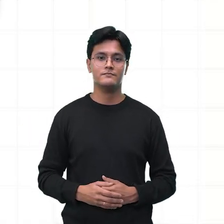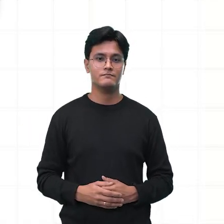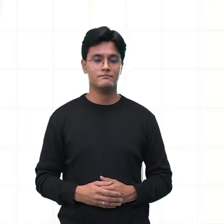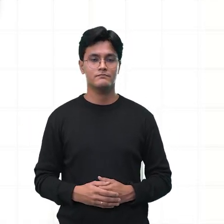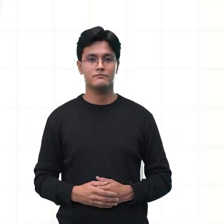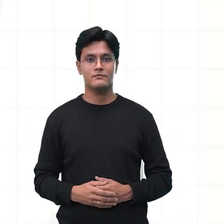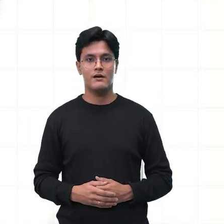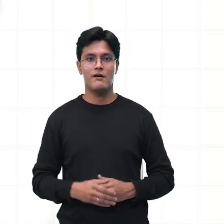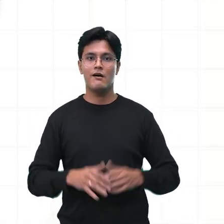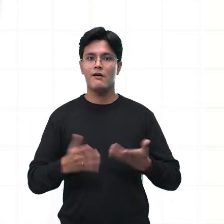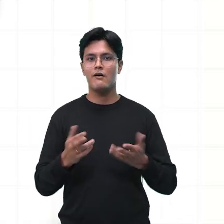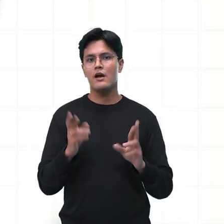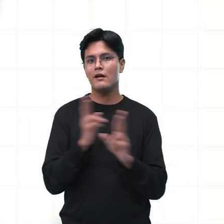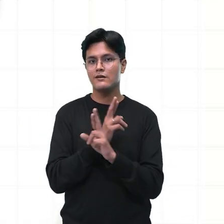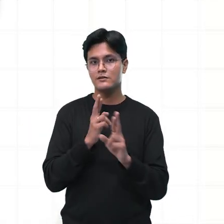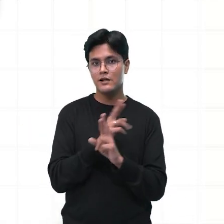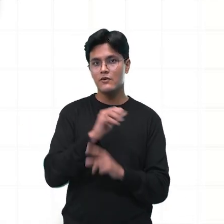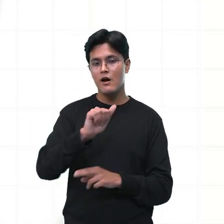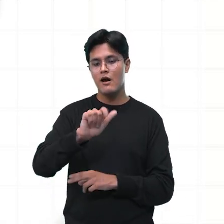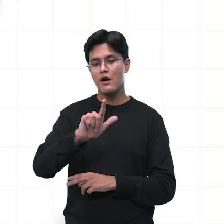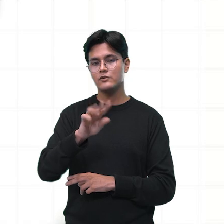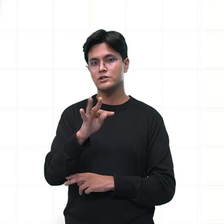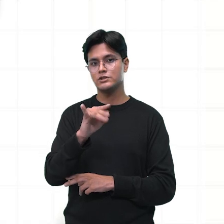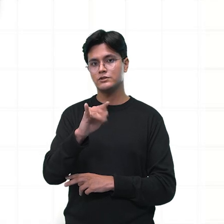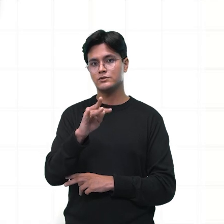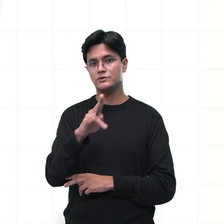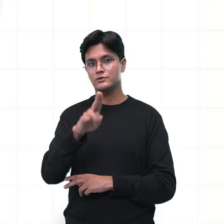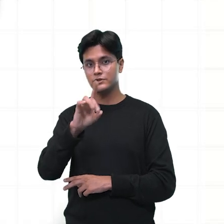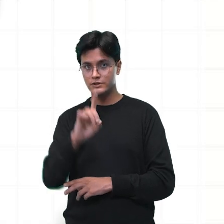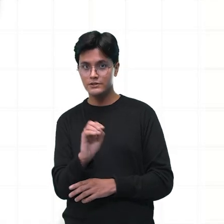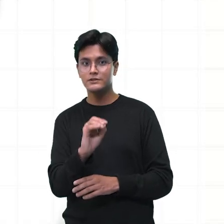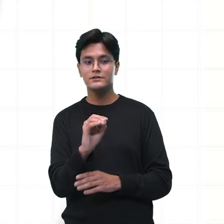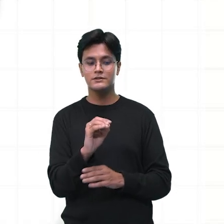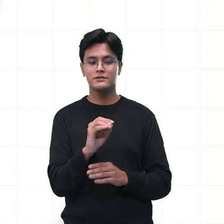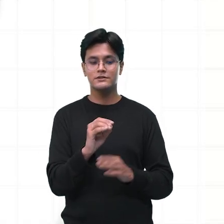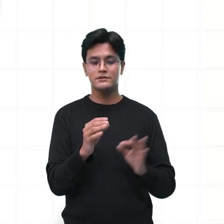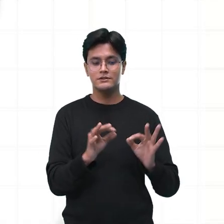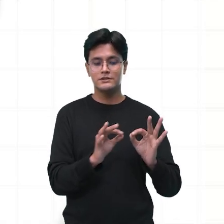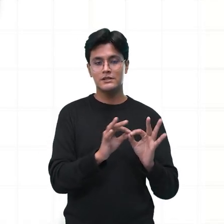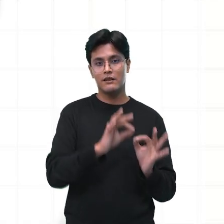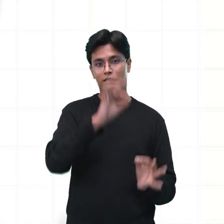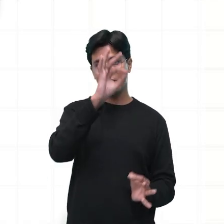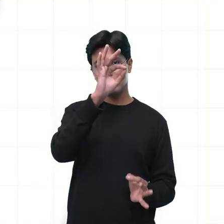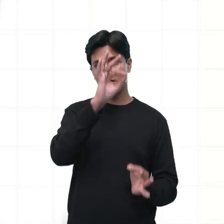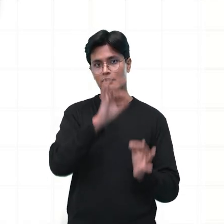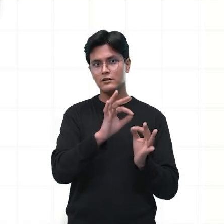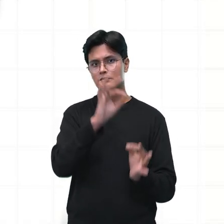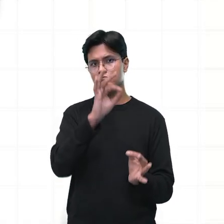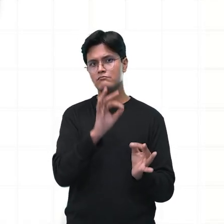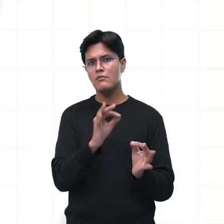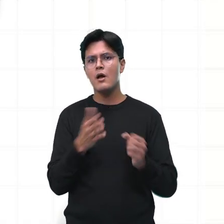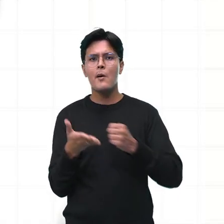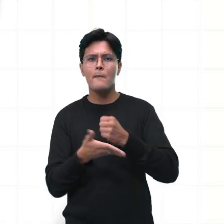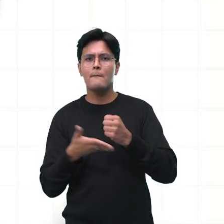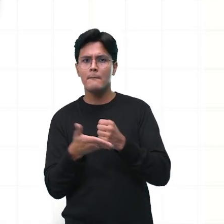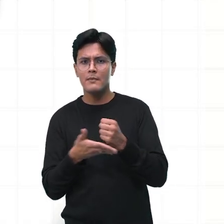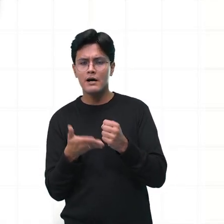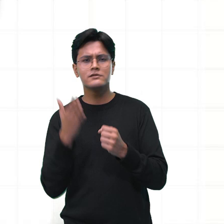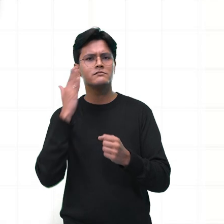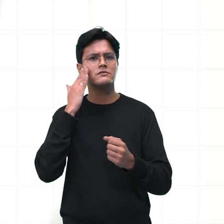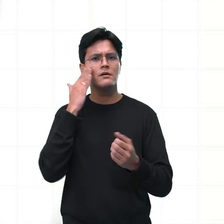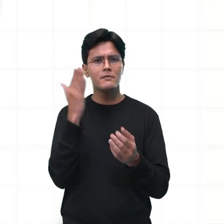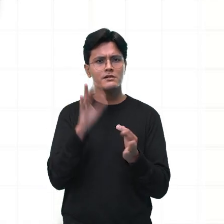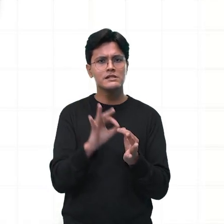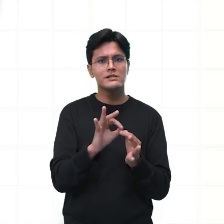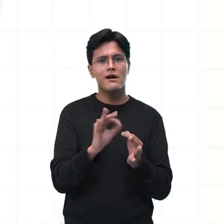de altitude, o que nivela? Qual vai ser a base do quanto é mais alto ou de quanto é mais baixo no